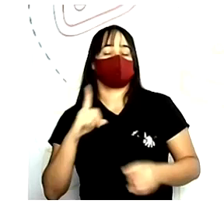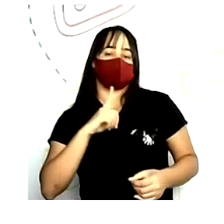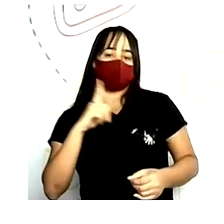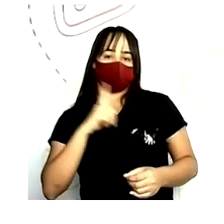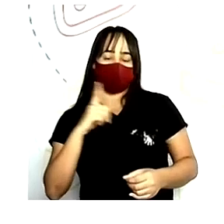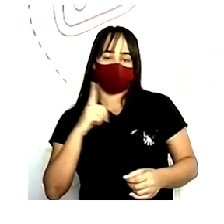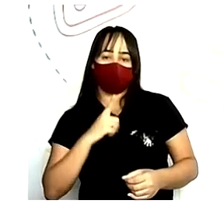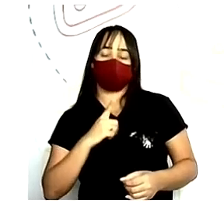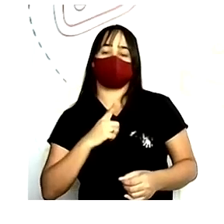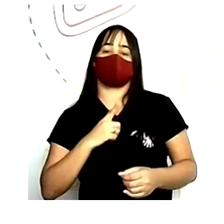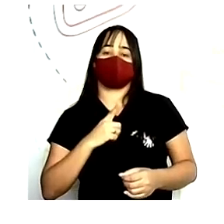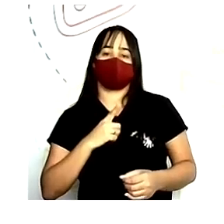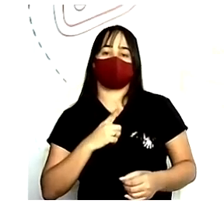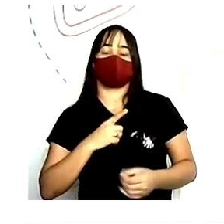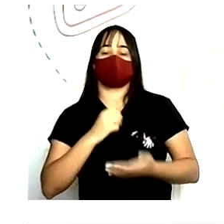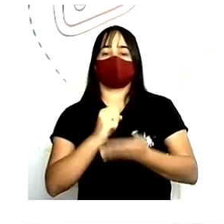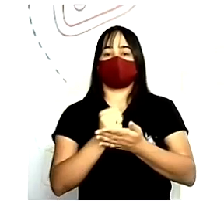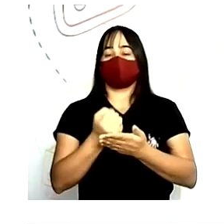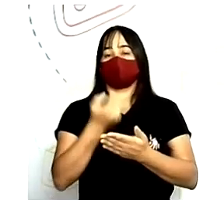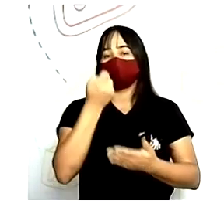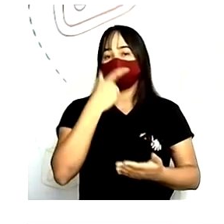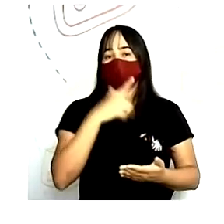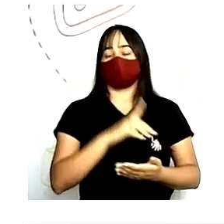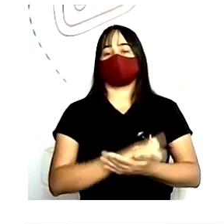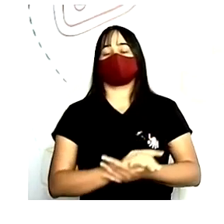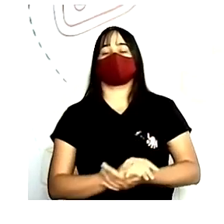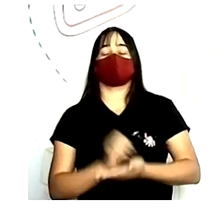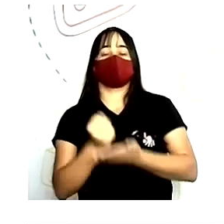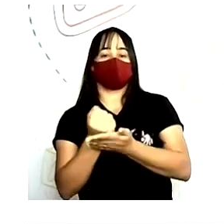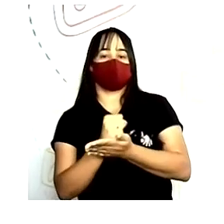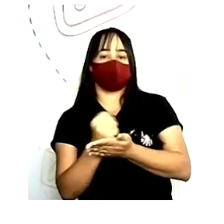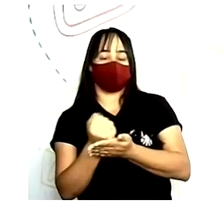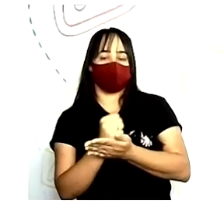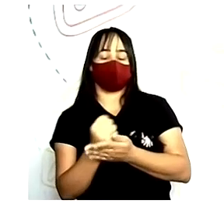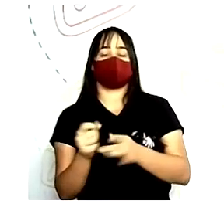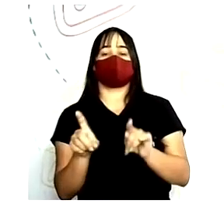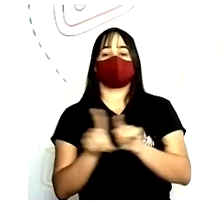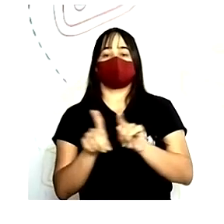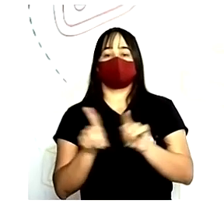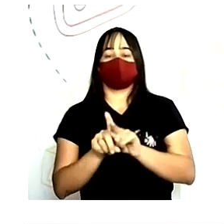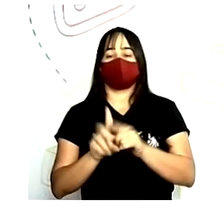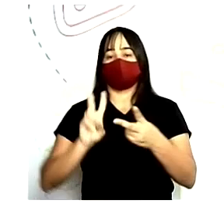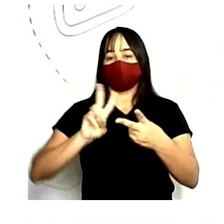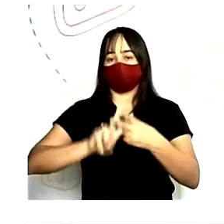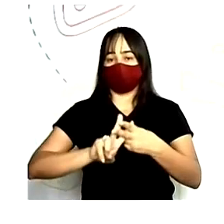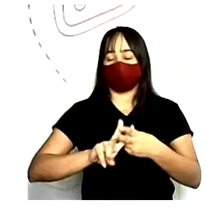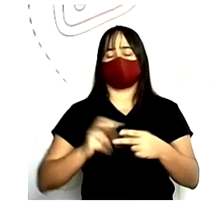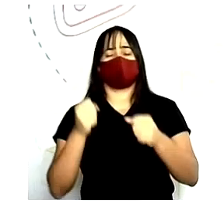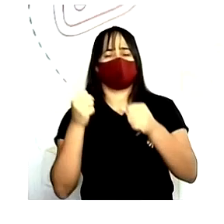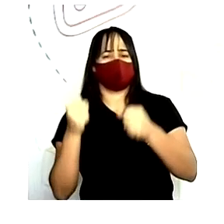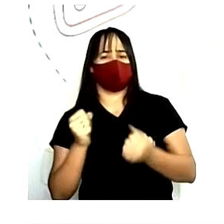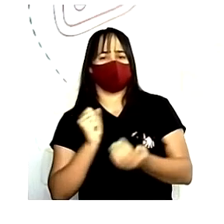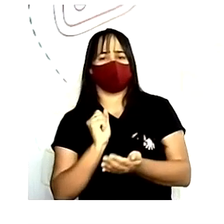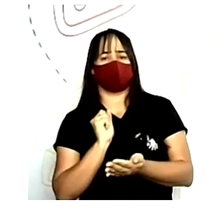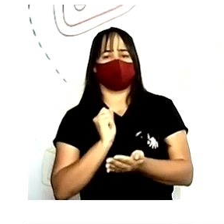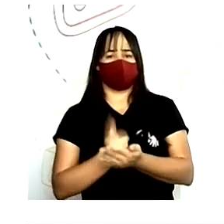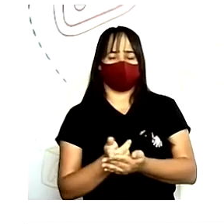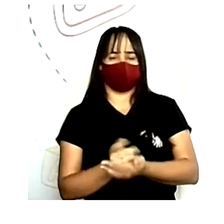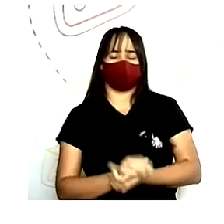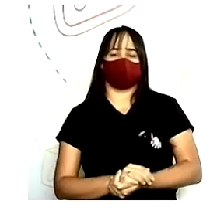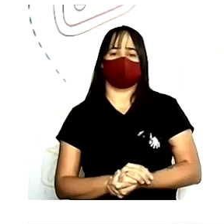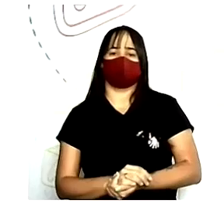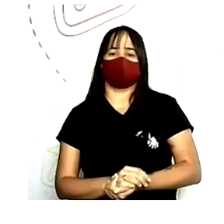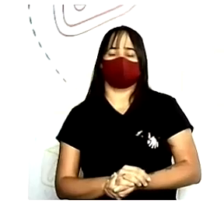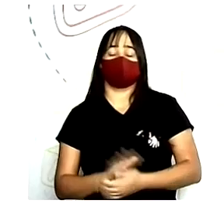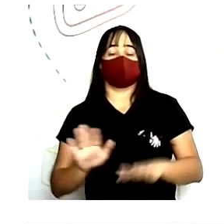Nas farmácias tem pílulas do dia seguinte, tem também ali a camisinha que você pode ali comprar. Só que às vezes a adolescente